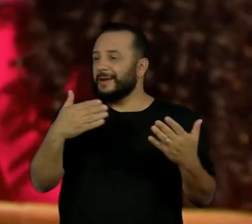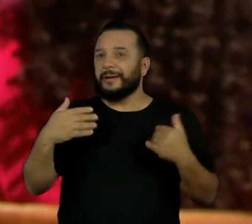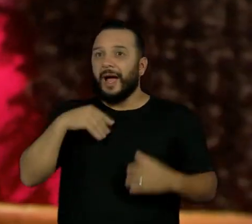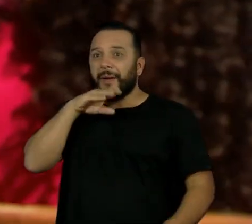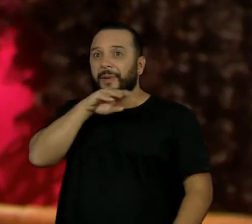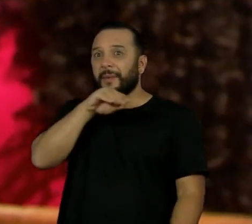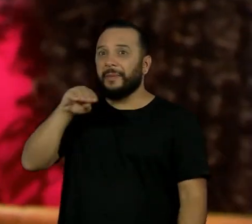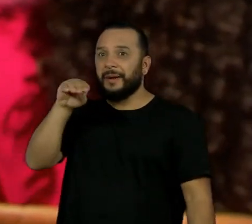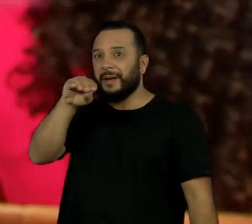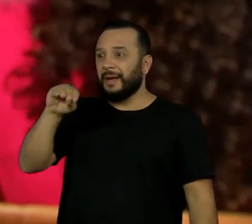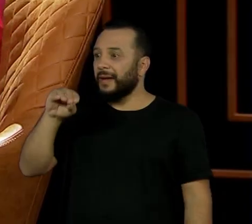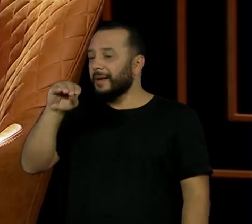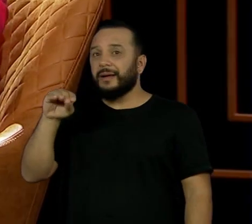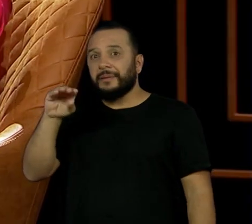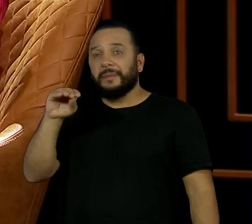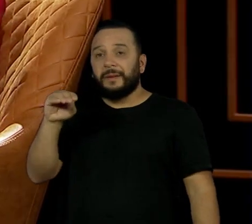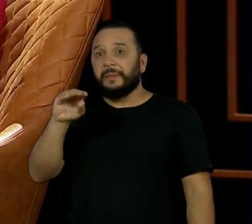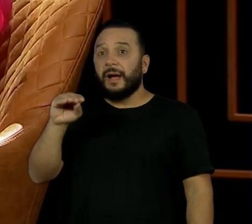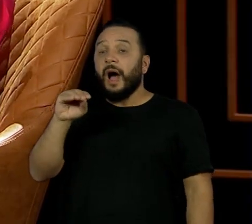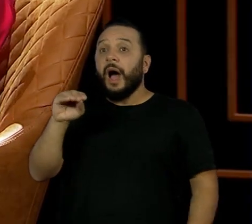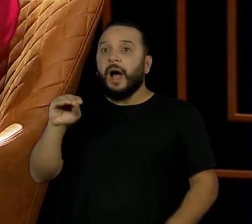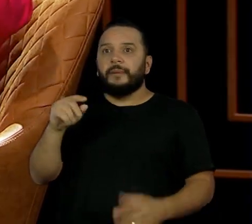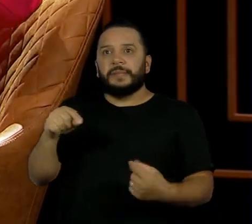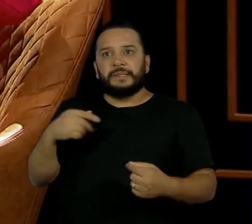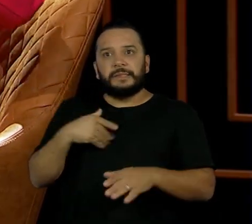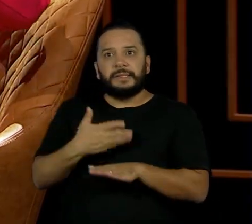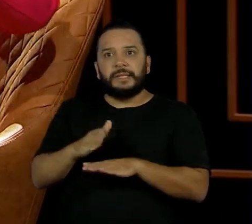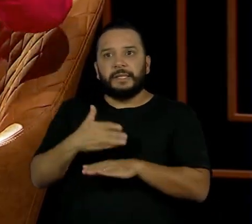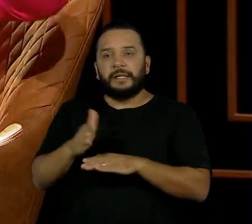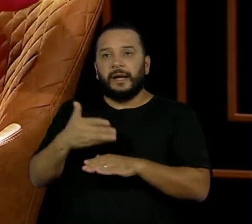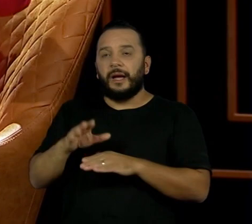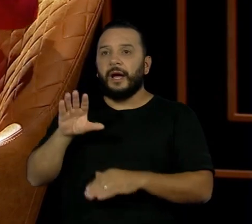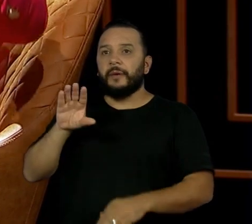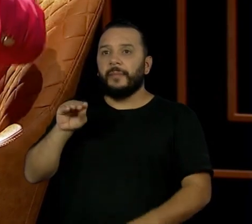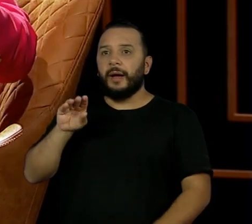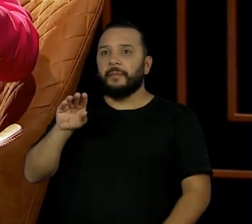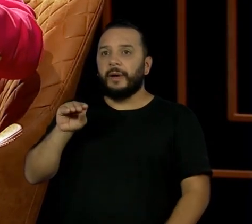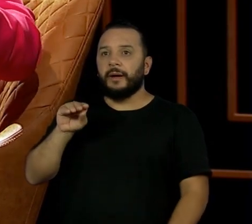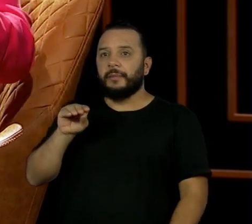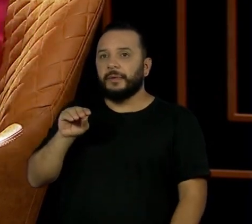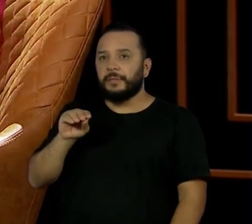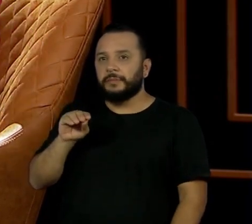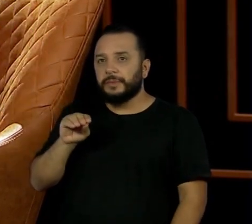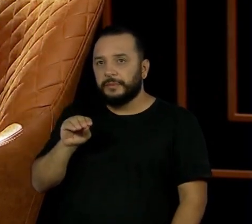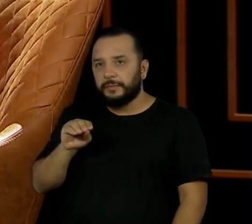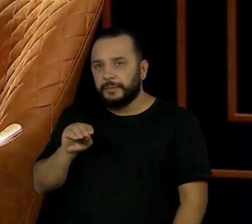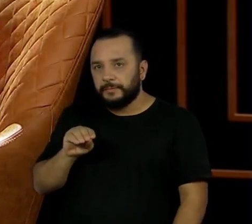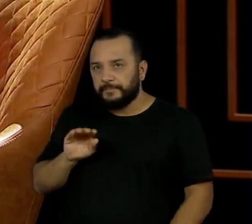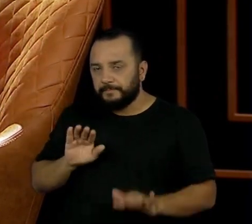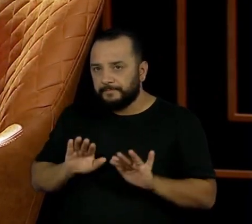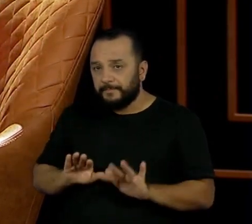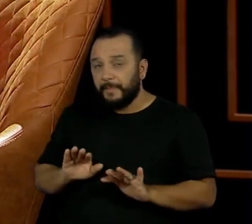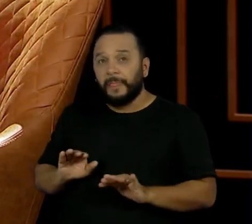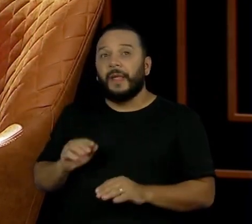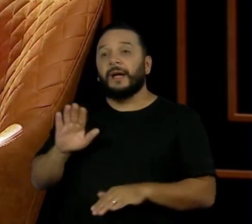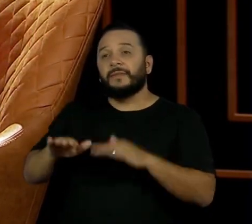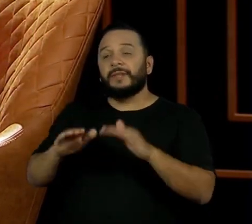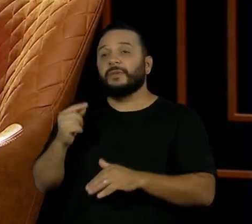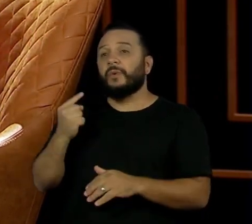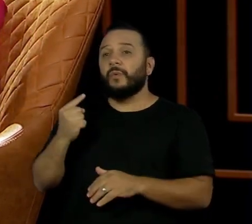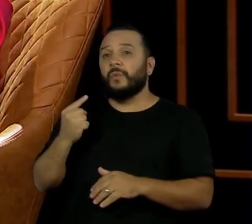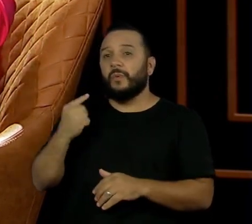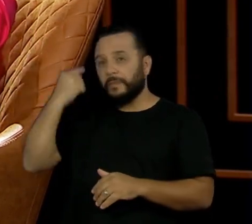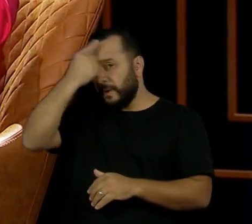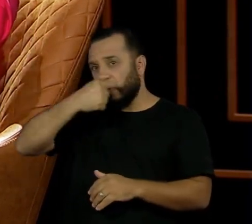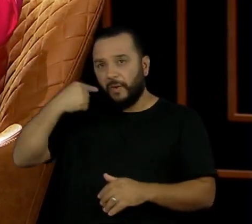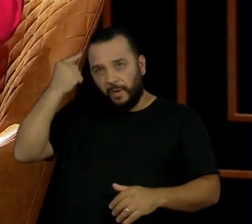e tudo. Aí, às vezes, eu lembro de fazer um exercício 1 hora depois do show. Então, eu não tenho aquele ritual,